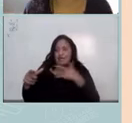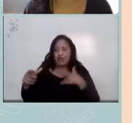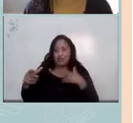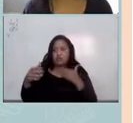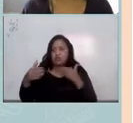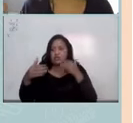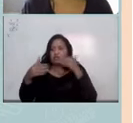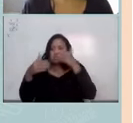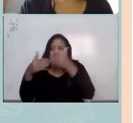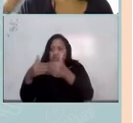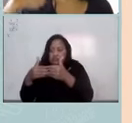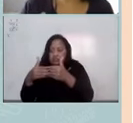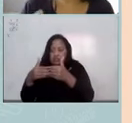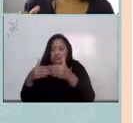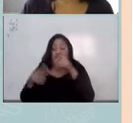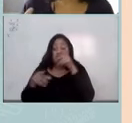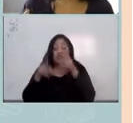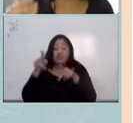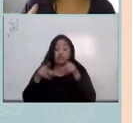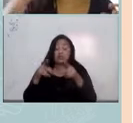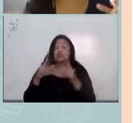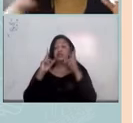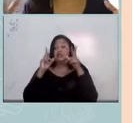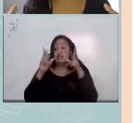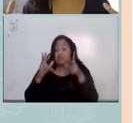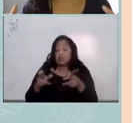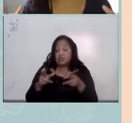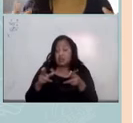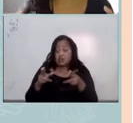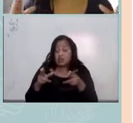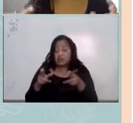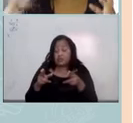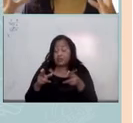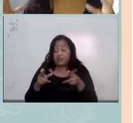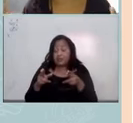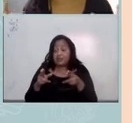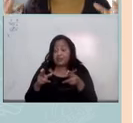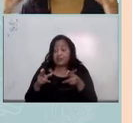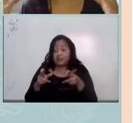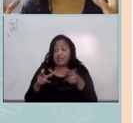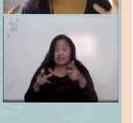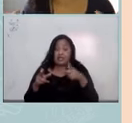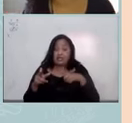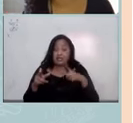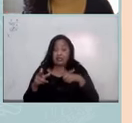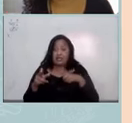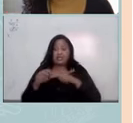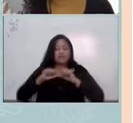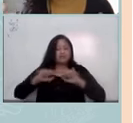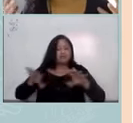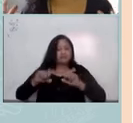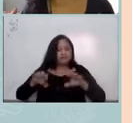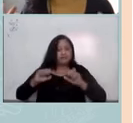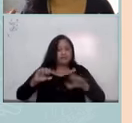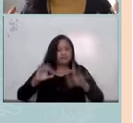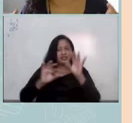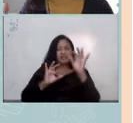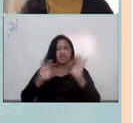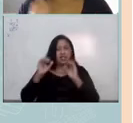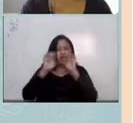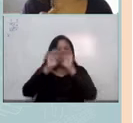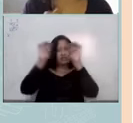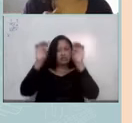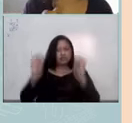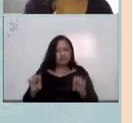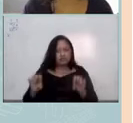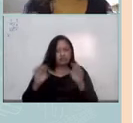né, na população, e, ao mesmo tempo, né, na mesma forma que não há esse investimento em infraestrutura para garantir a saúde da população,